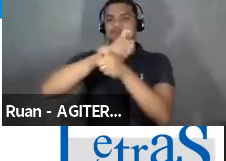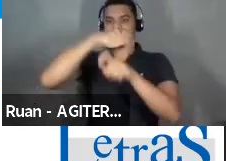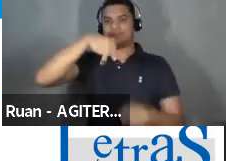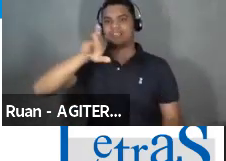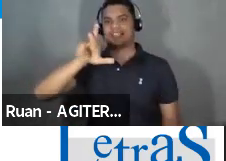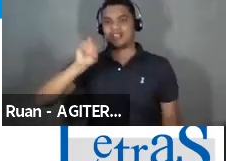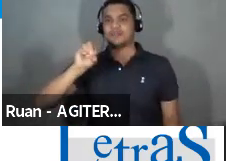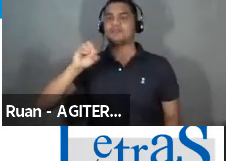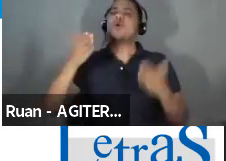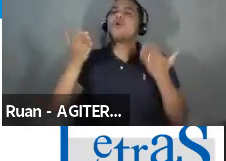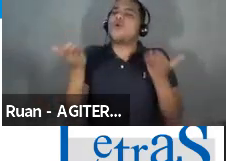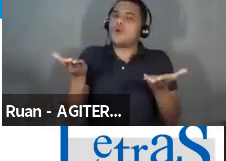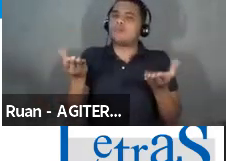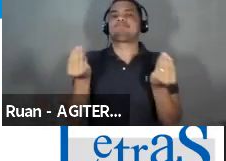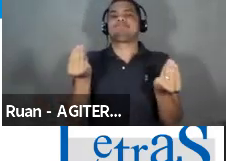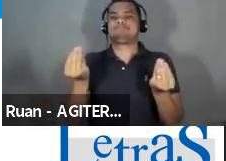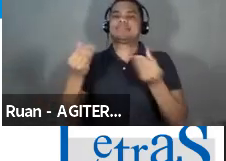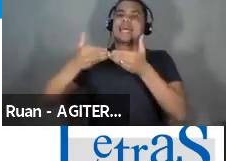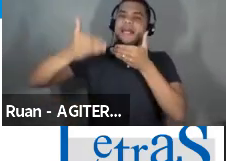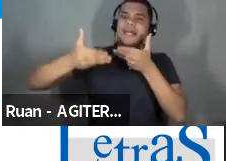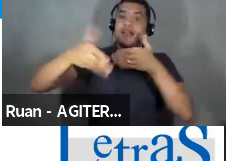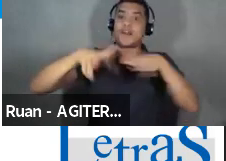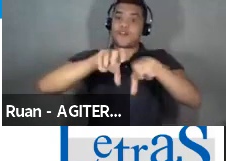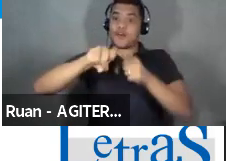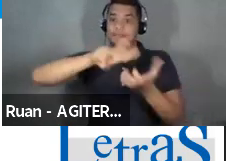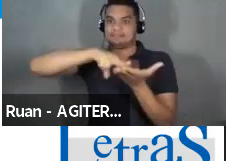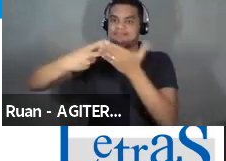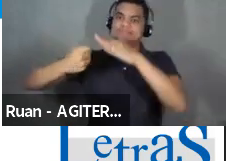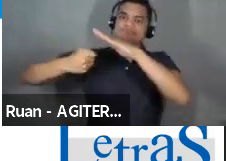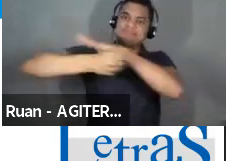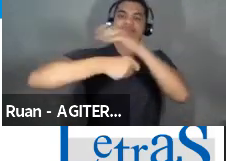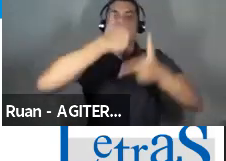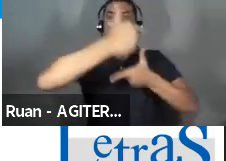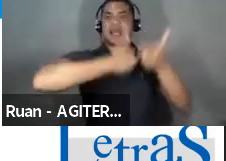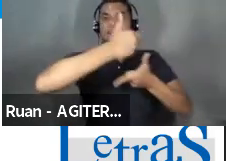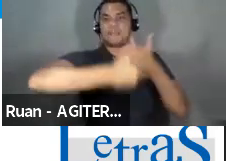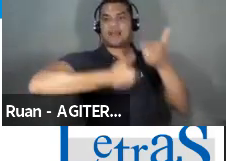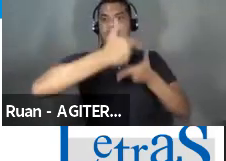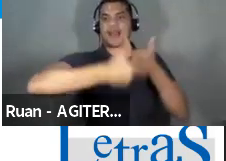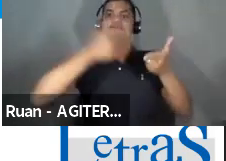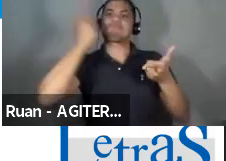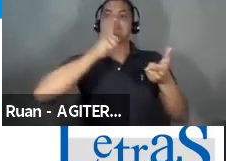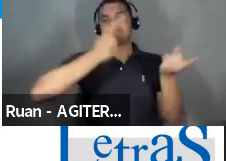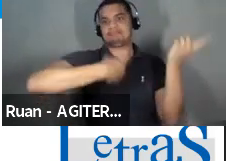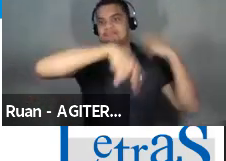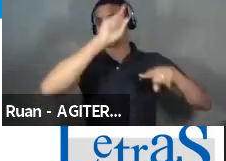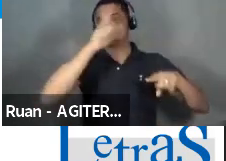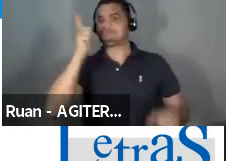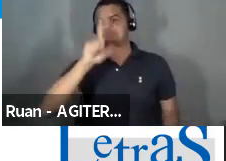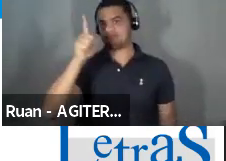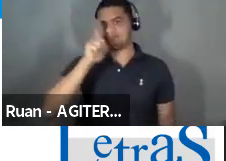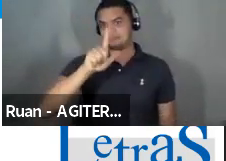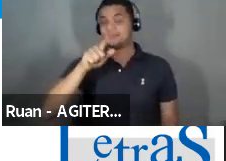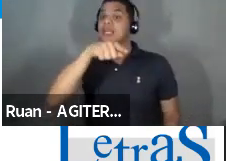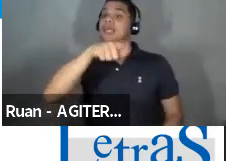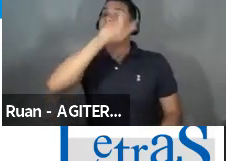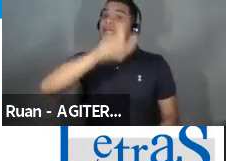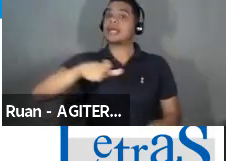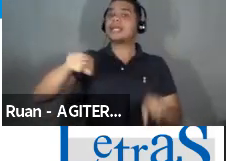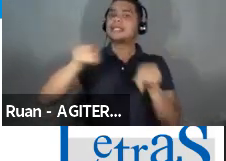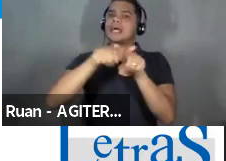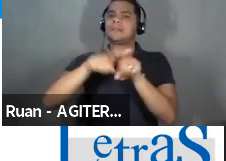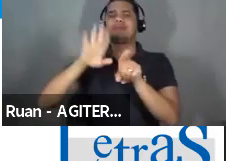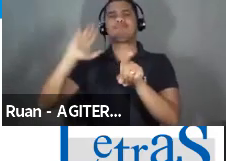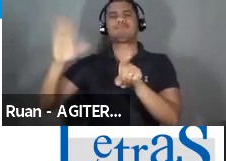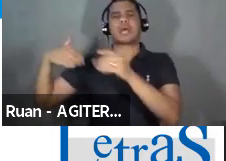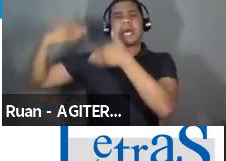então formando tradutores que se inseriram no mercado de trabalho com sucesso. Ela também vem, ao longo